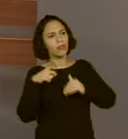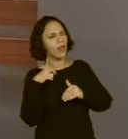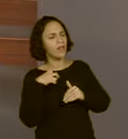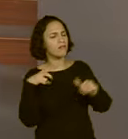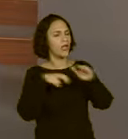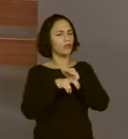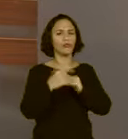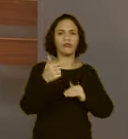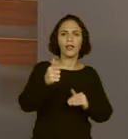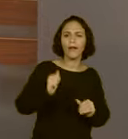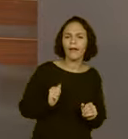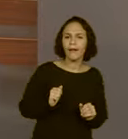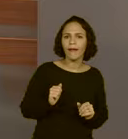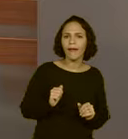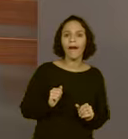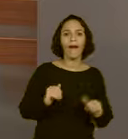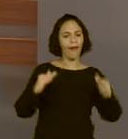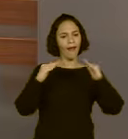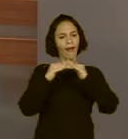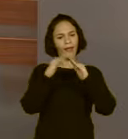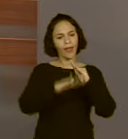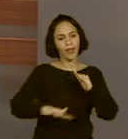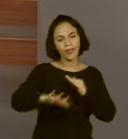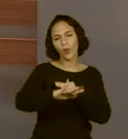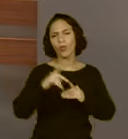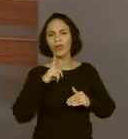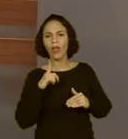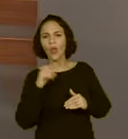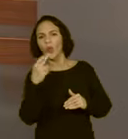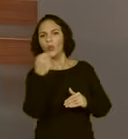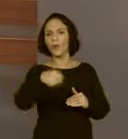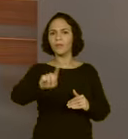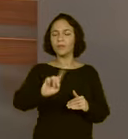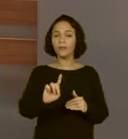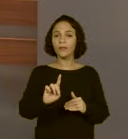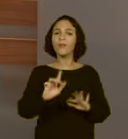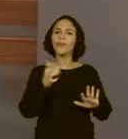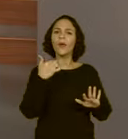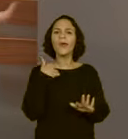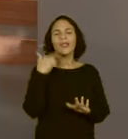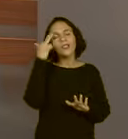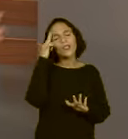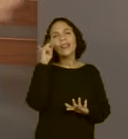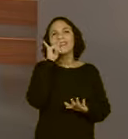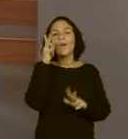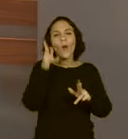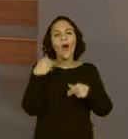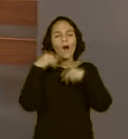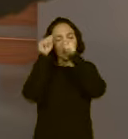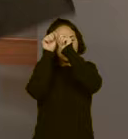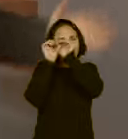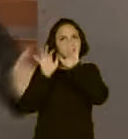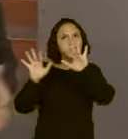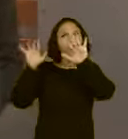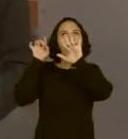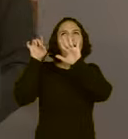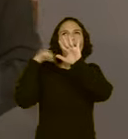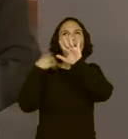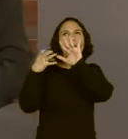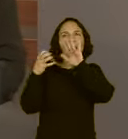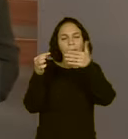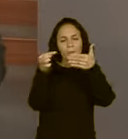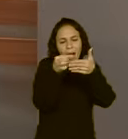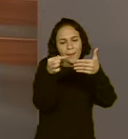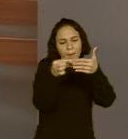vai ter quintal, não vai ter quintal. Então, eu determino melhor esse sonho, transformando ele num objetivo. E